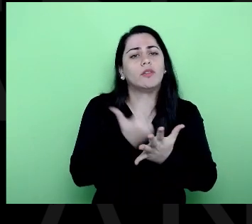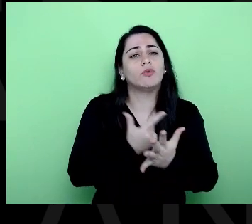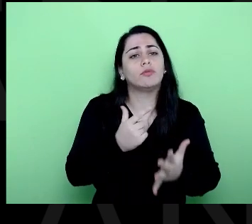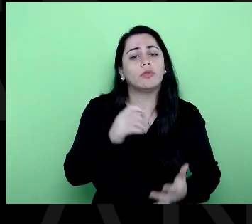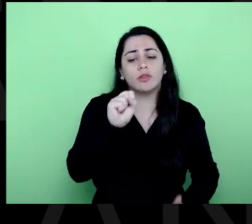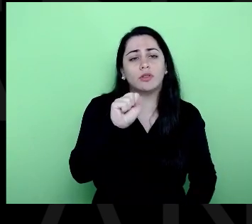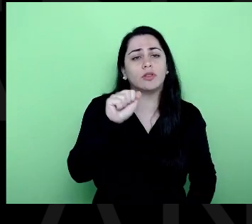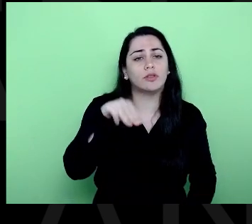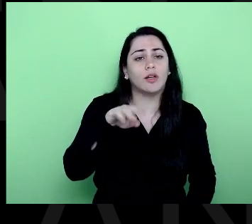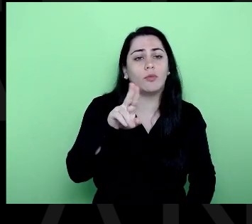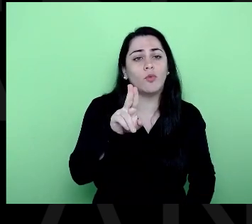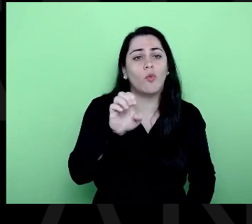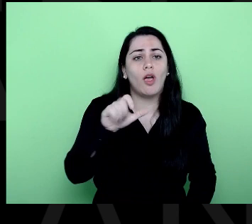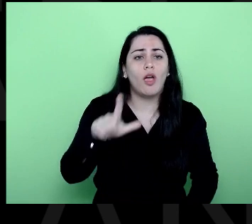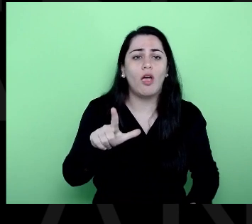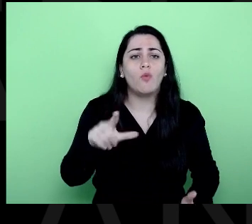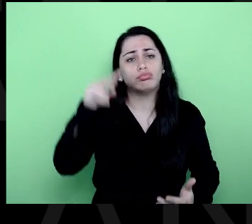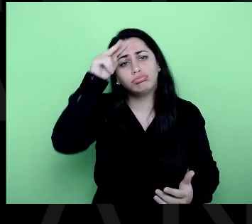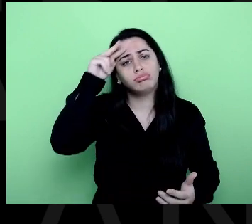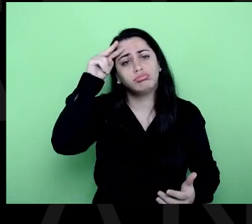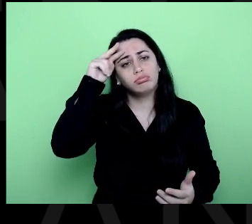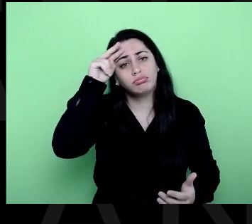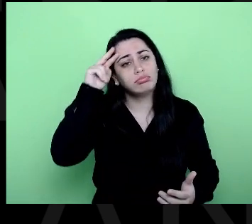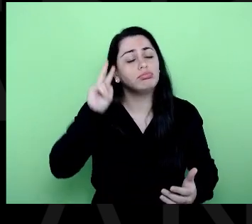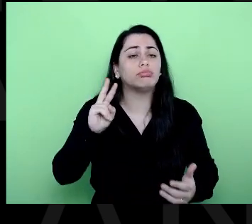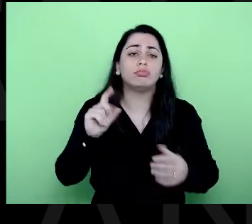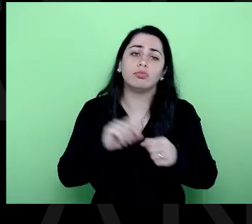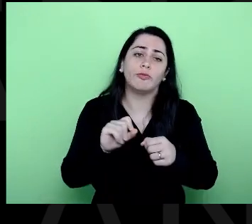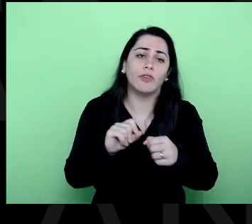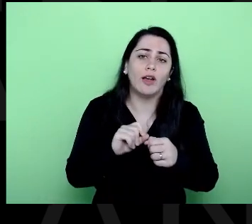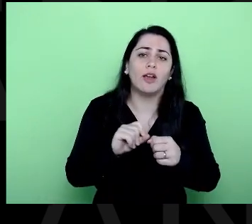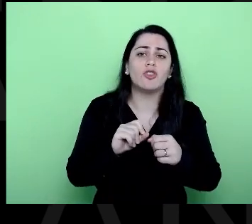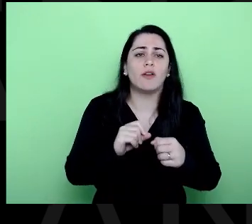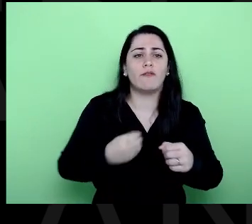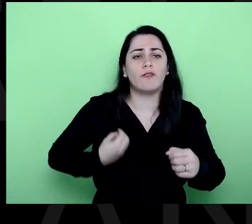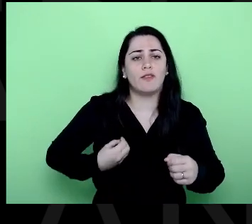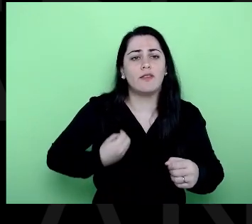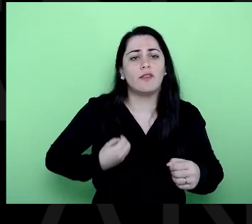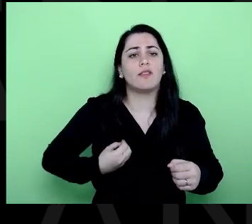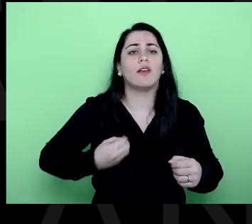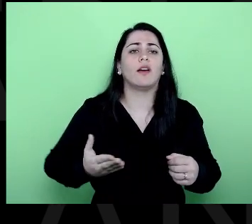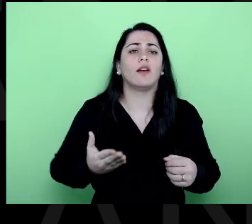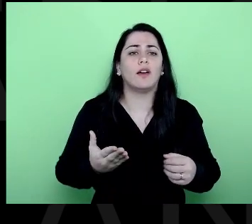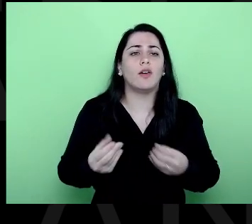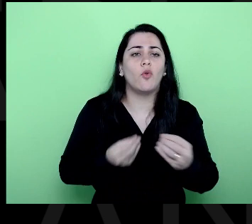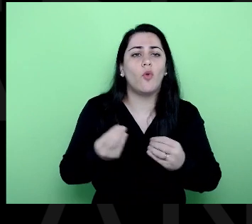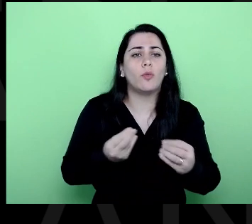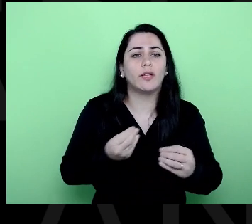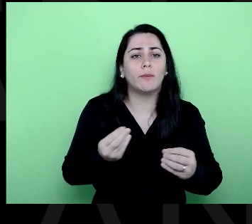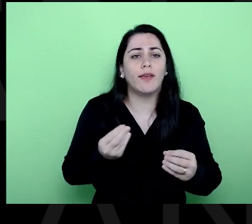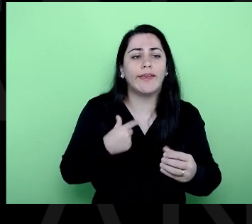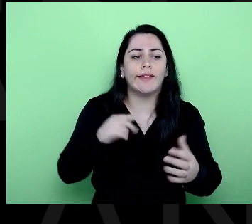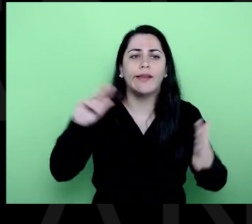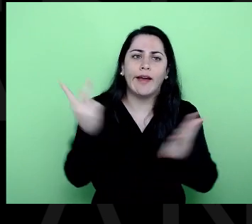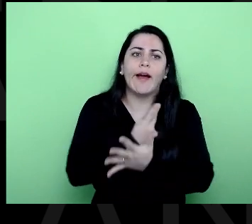Samuel Weiner, então tem coisas que ele fez na vida e as puxadas de tapete que ele